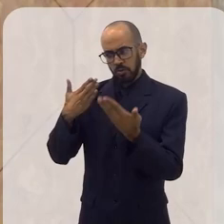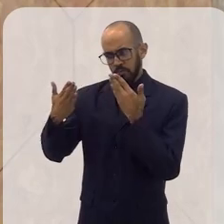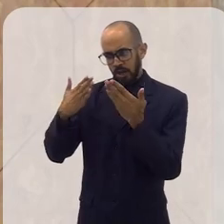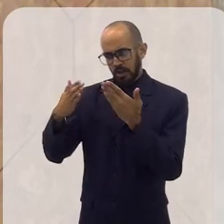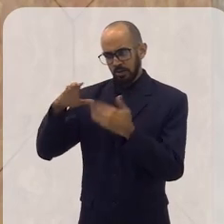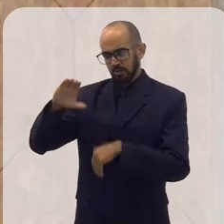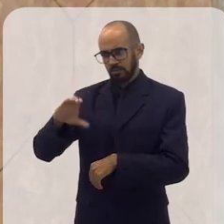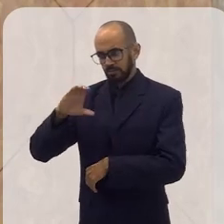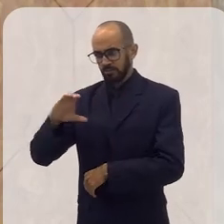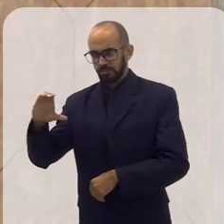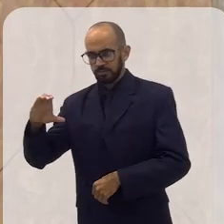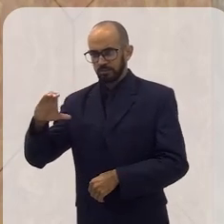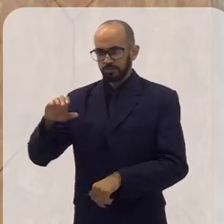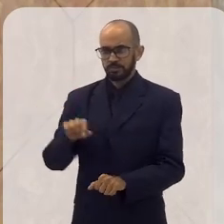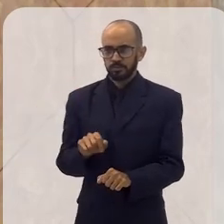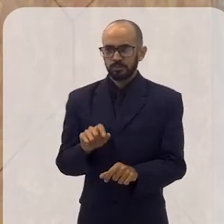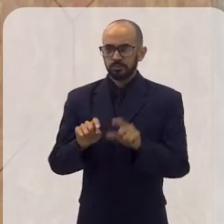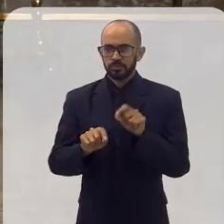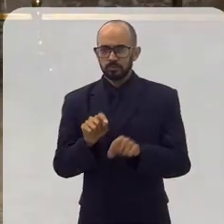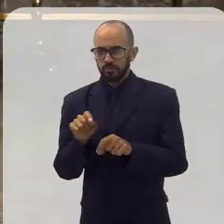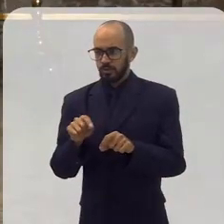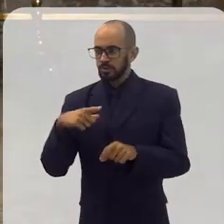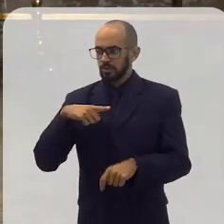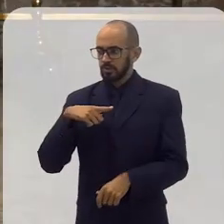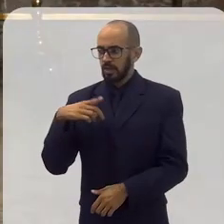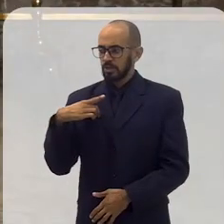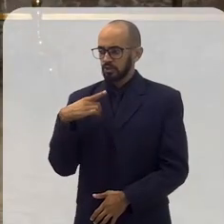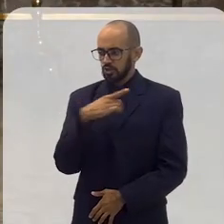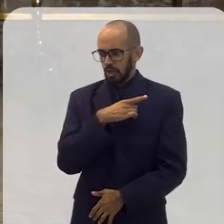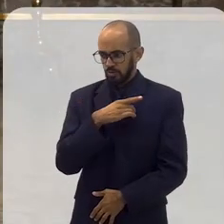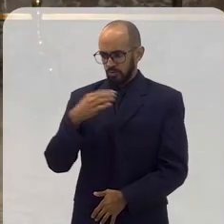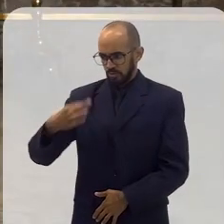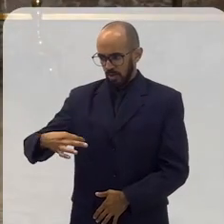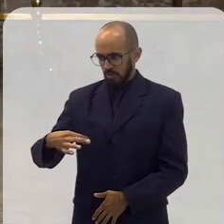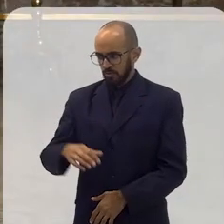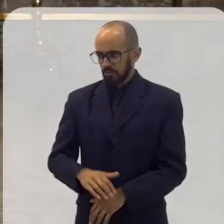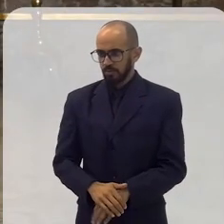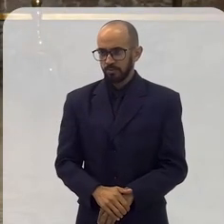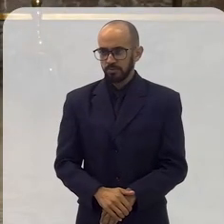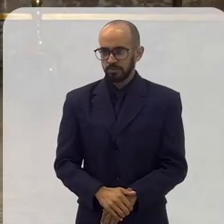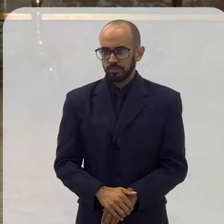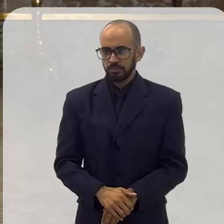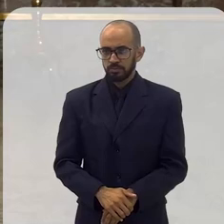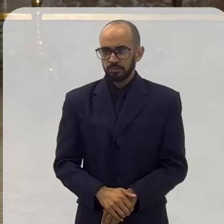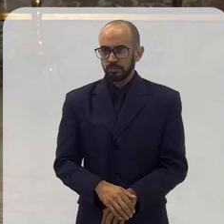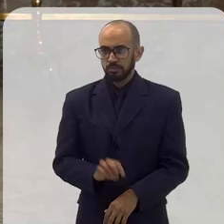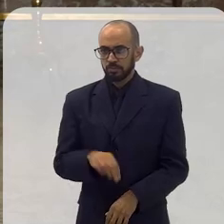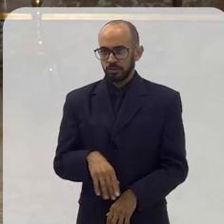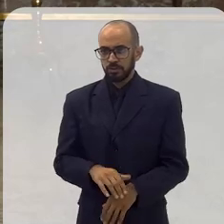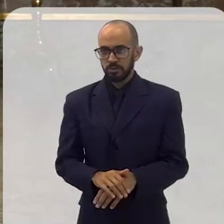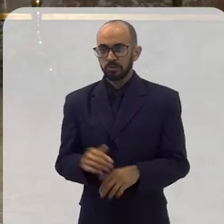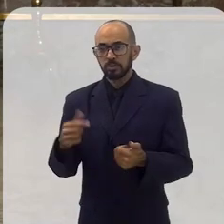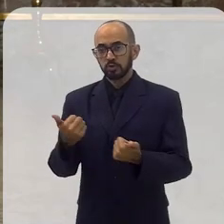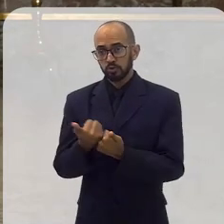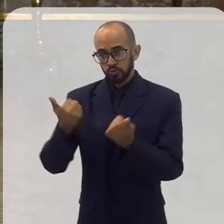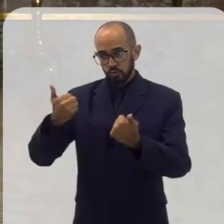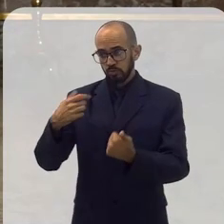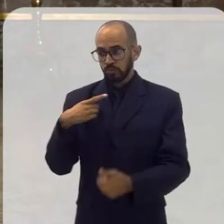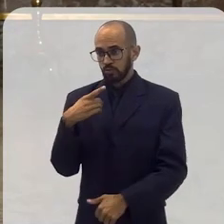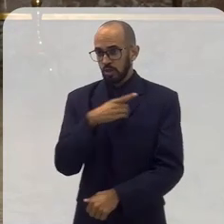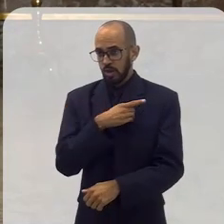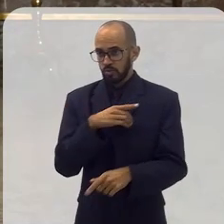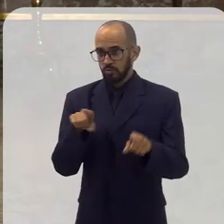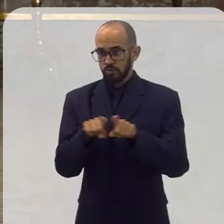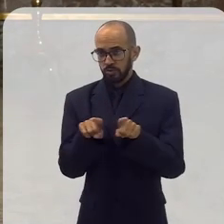tem em comparando a Igreja Católica, é que vocês também têm diáconos. Sim. Temos. Perfeito. Diáconos,